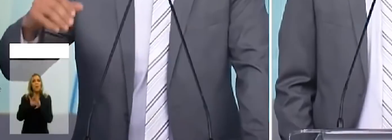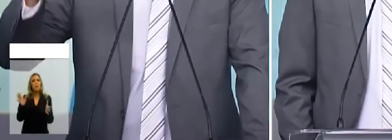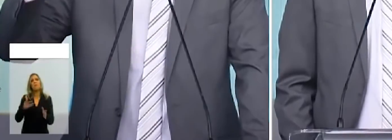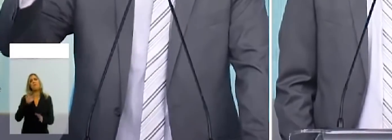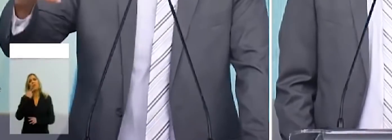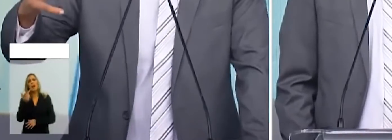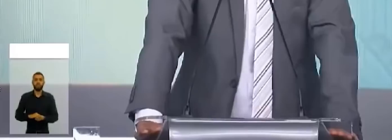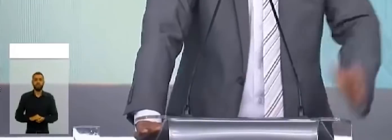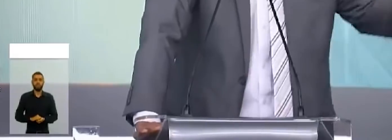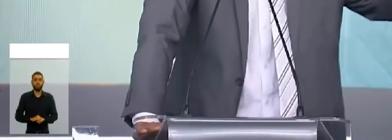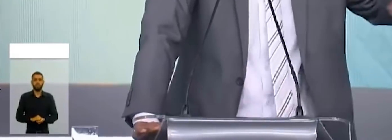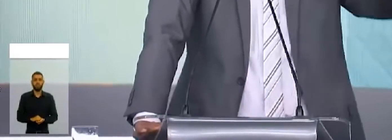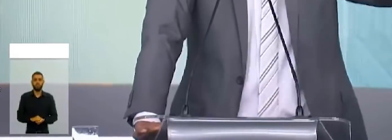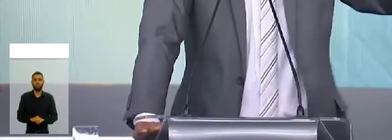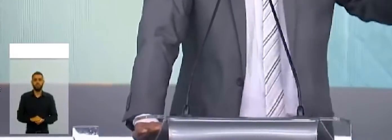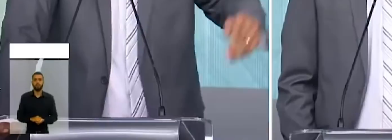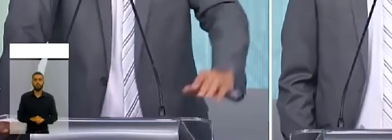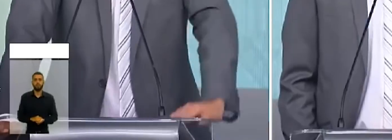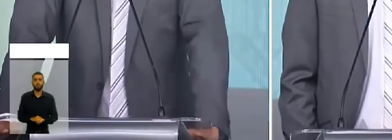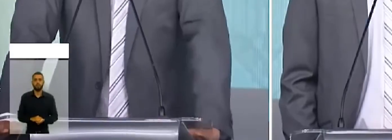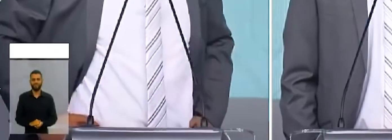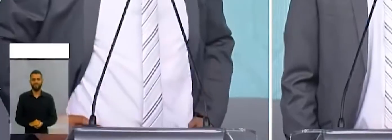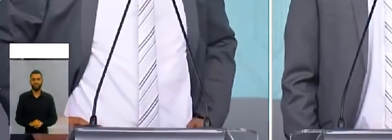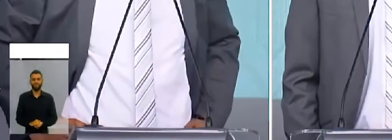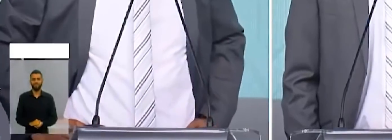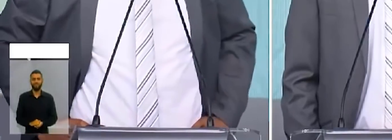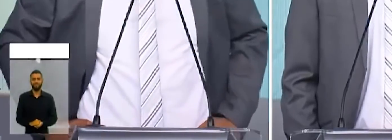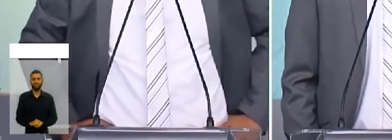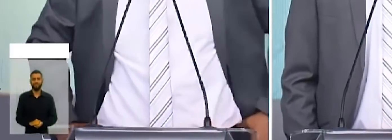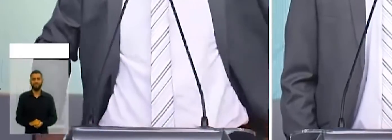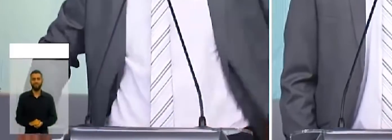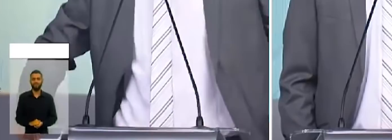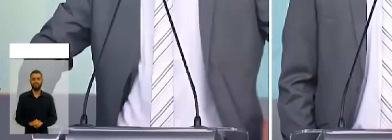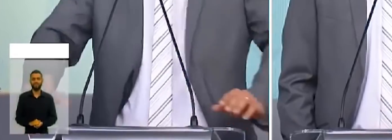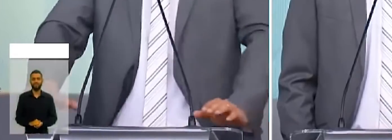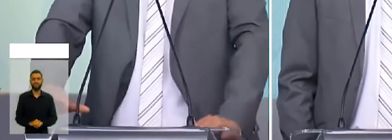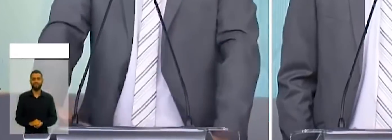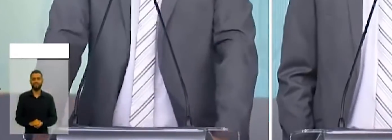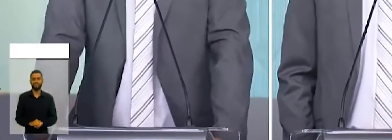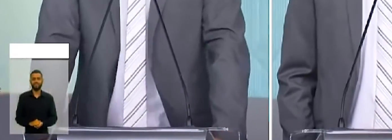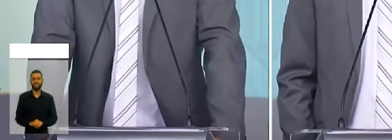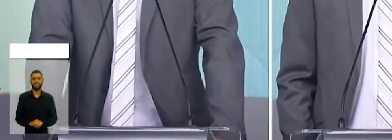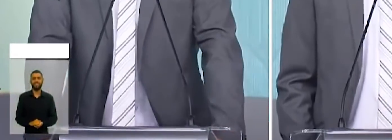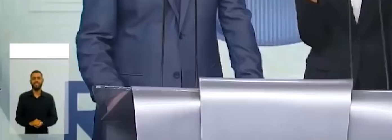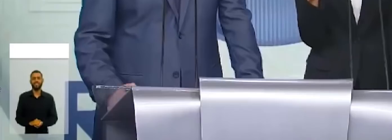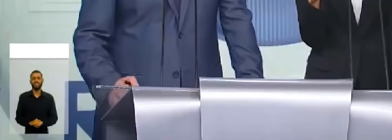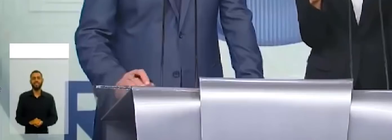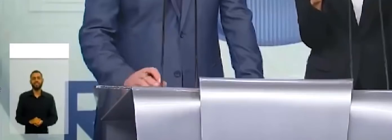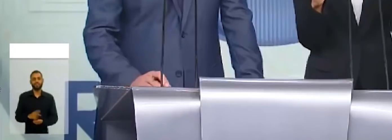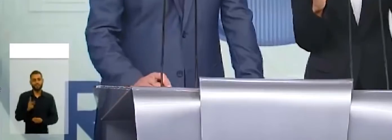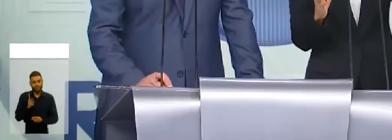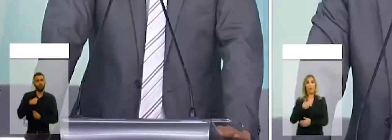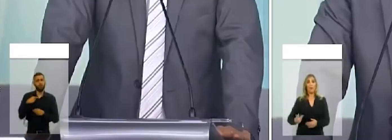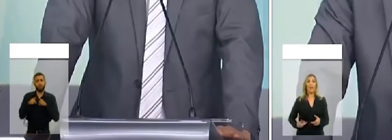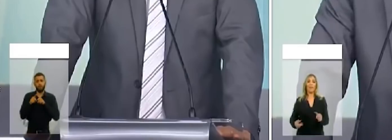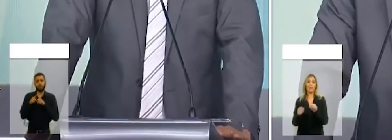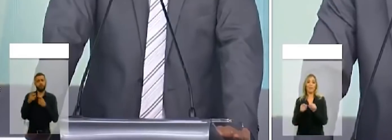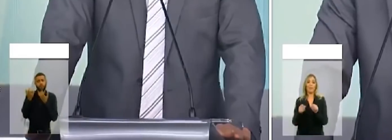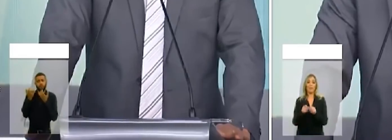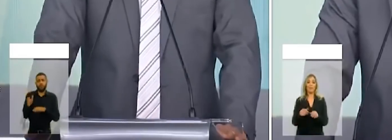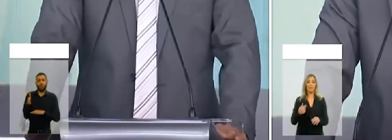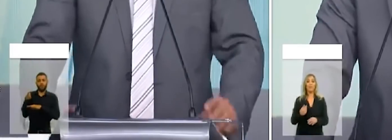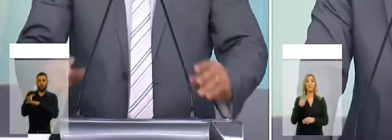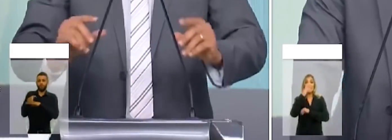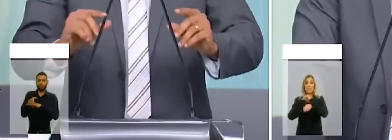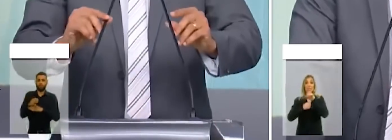De educação. Calma aí, eu vou voltar, eu falo. Vamos dar sequência, por favor, plateia, vamos ouvir o candidato. 3 anos e meio